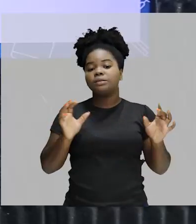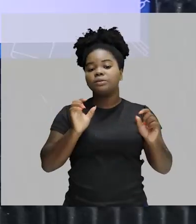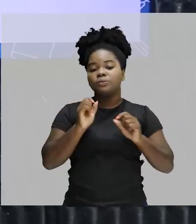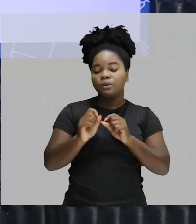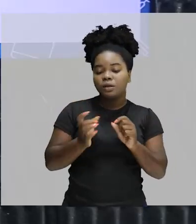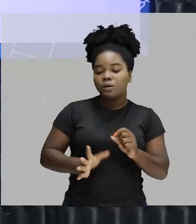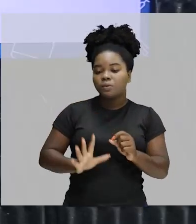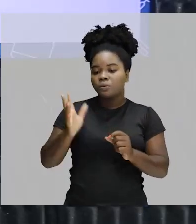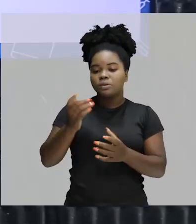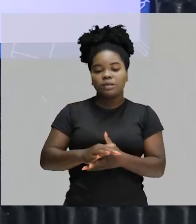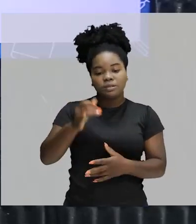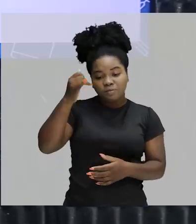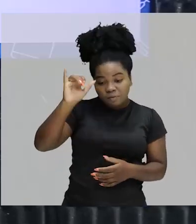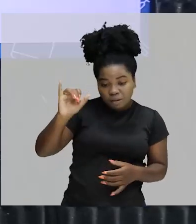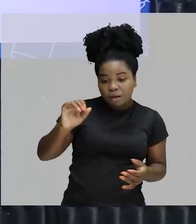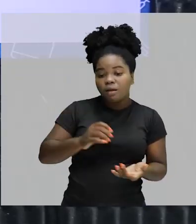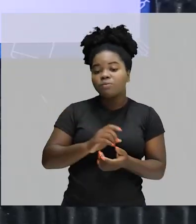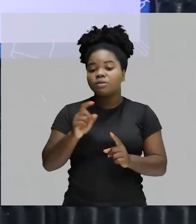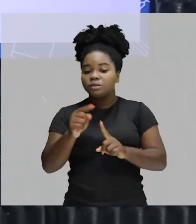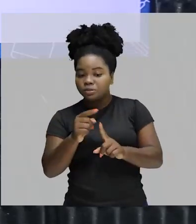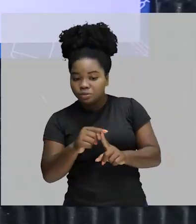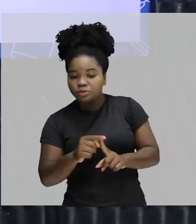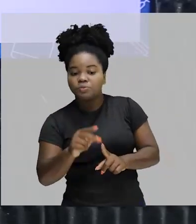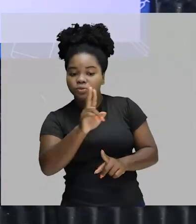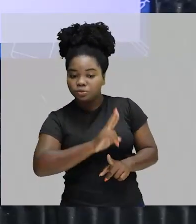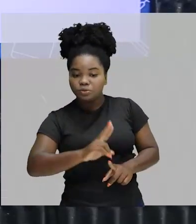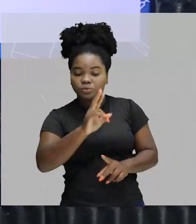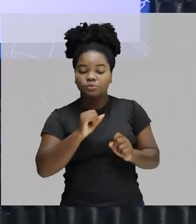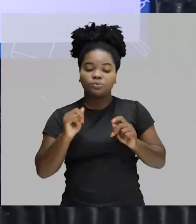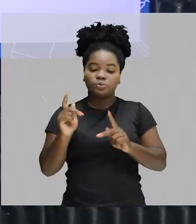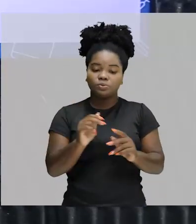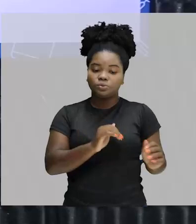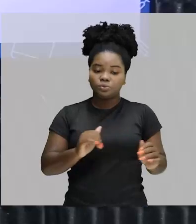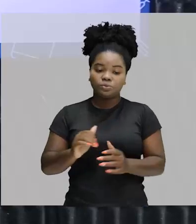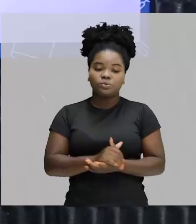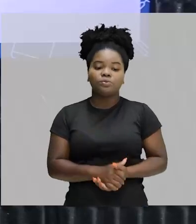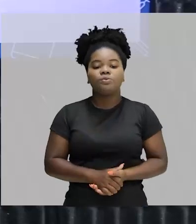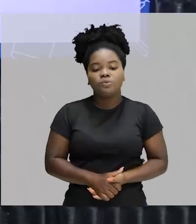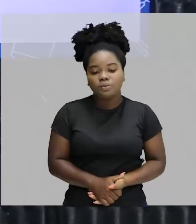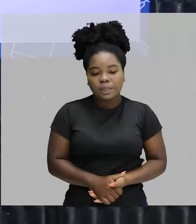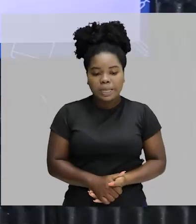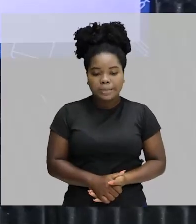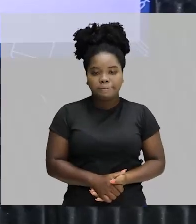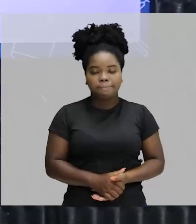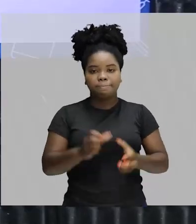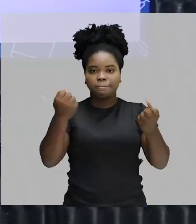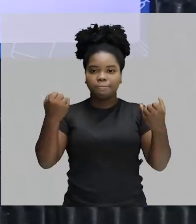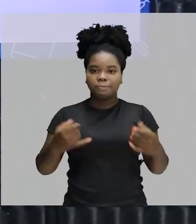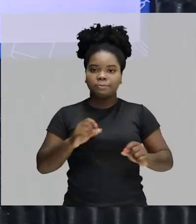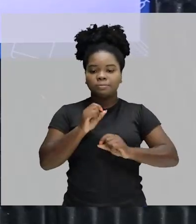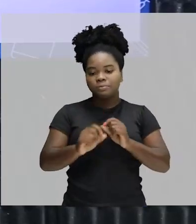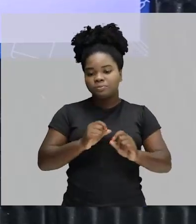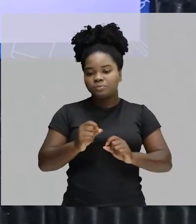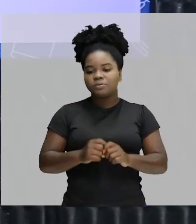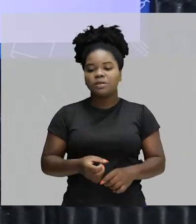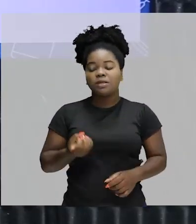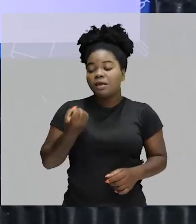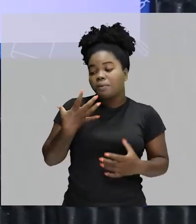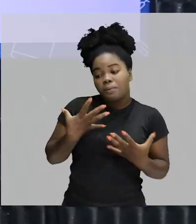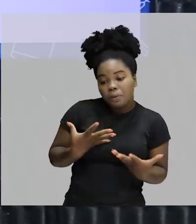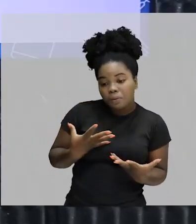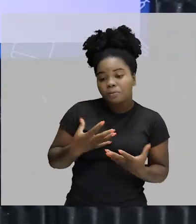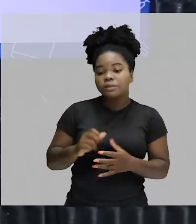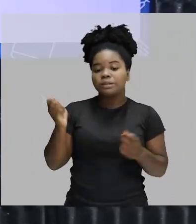gente evita, né? Na verdade, a gente prefere evitar, né? Então, para a gente falar que algo é muito bom, a gente poderia